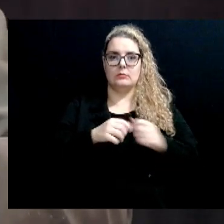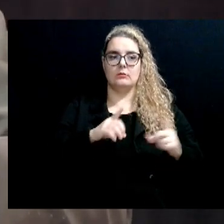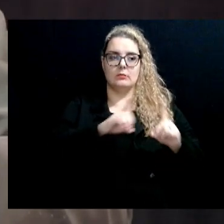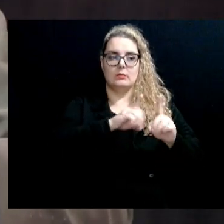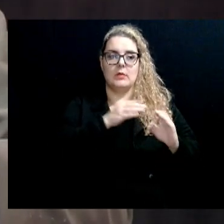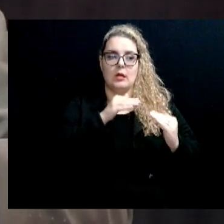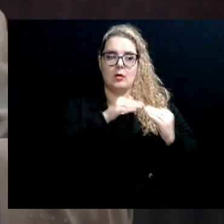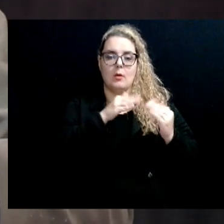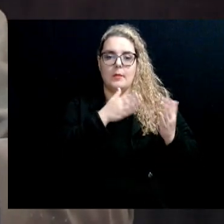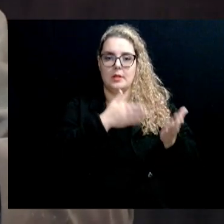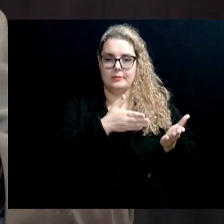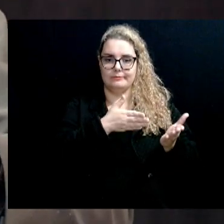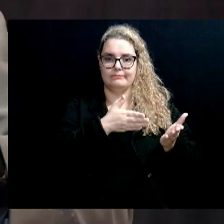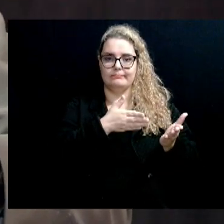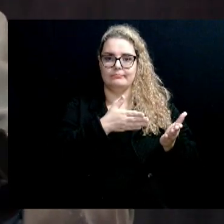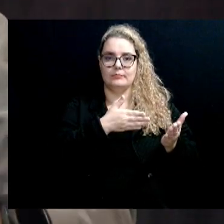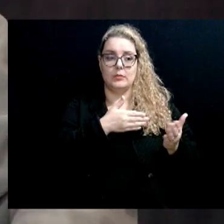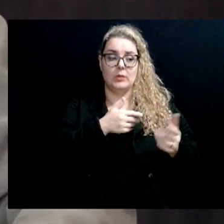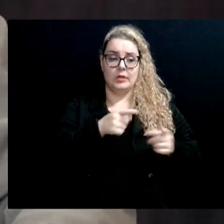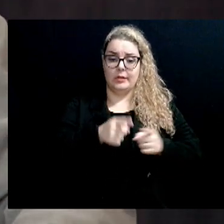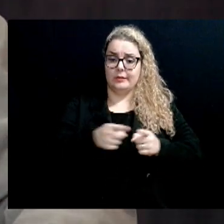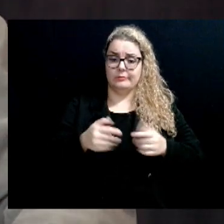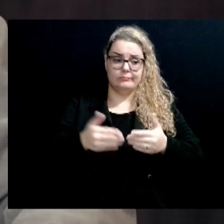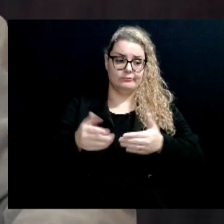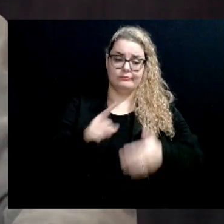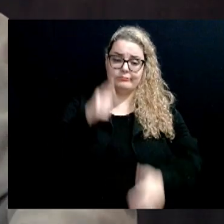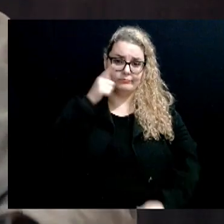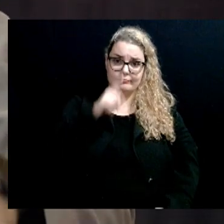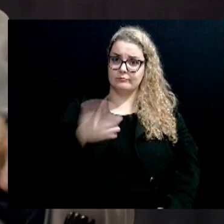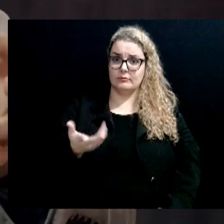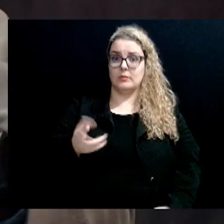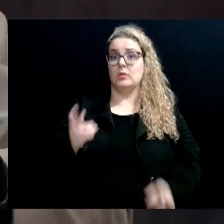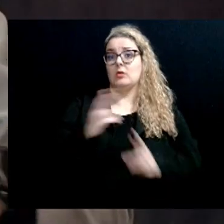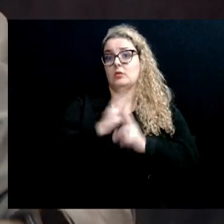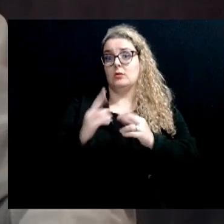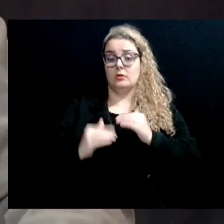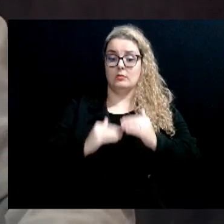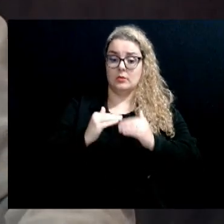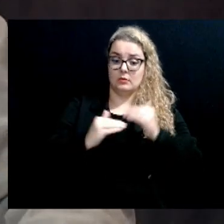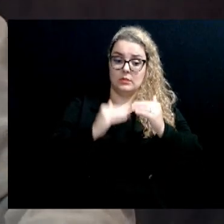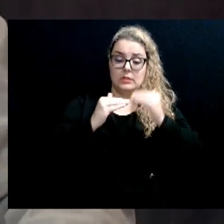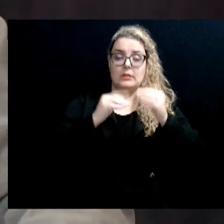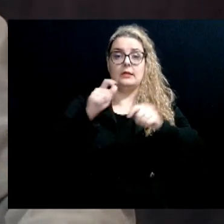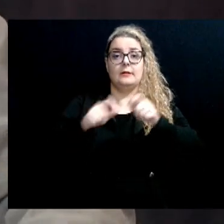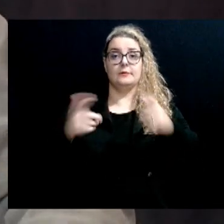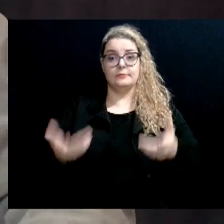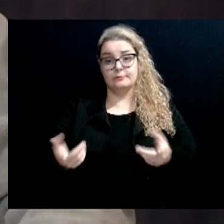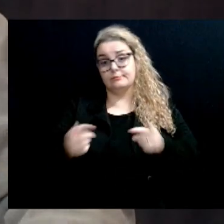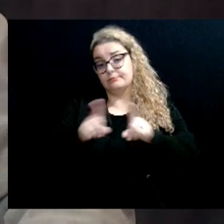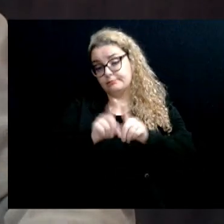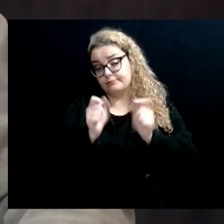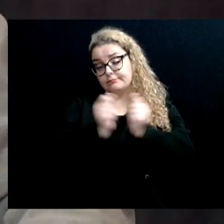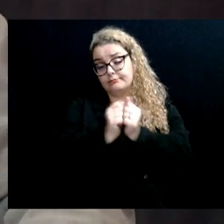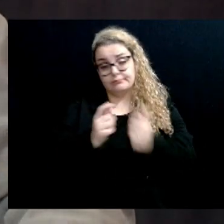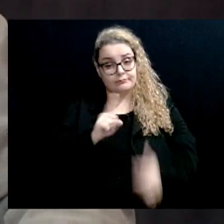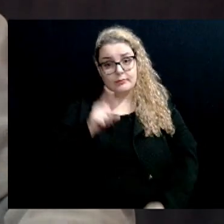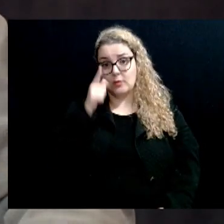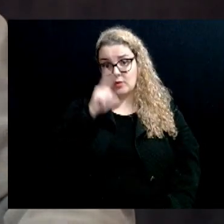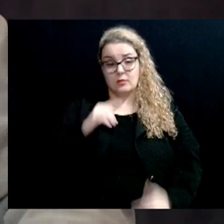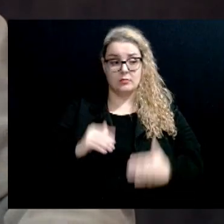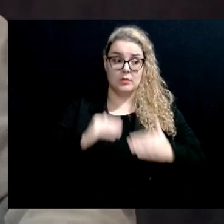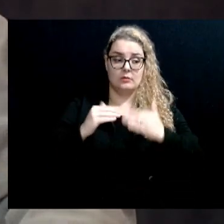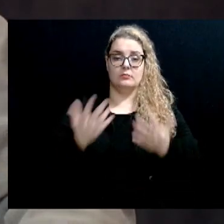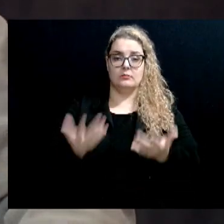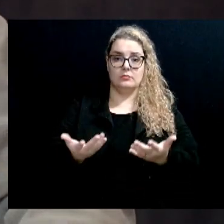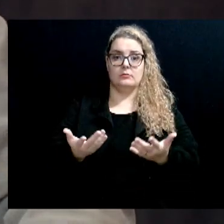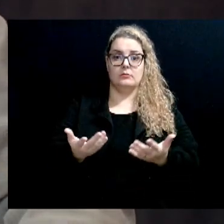prazo não se sustenta, né? Porque ainda mais se esse relacionamento ele for evoluir e as pessoas acabam ficando juntas, você acaba não sustentando isso. Mas a grande questão